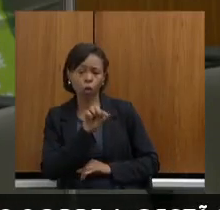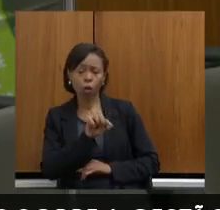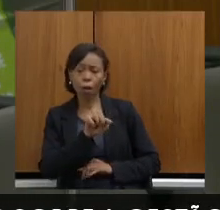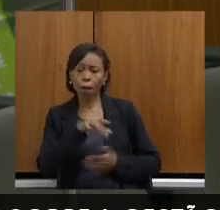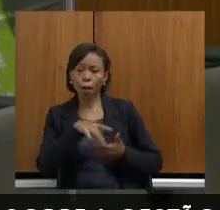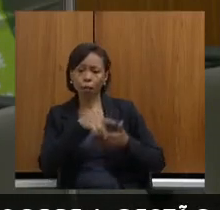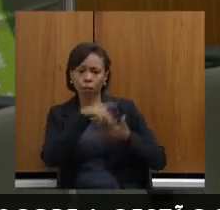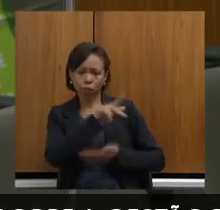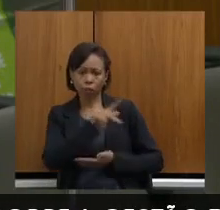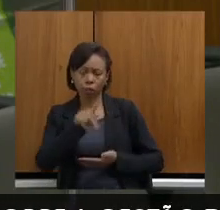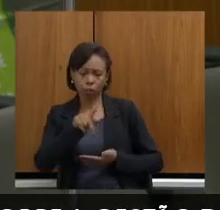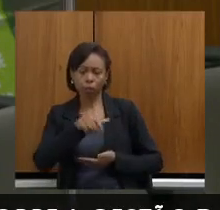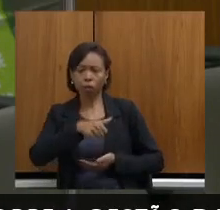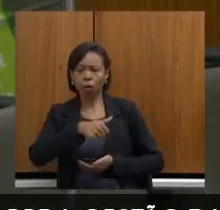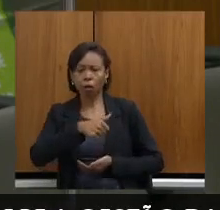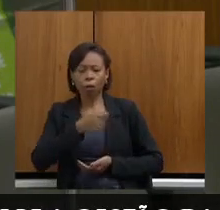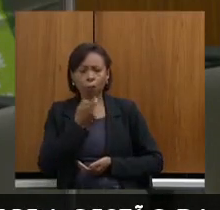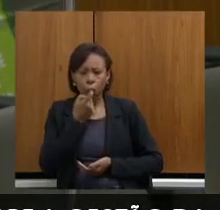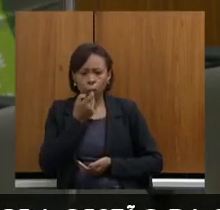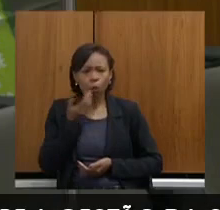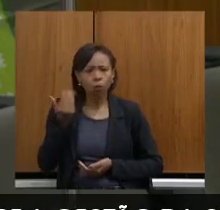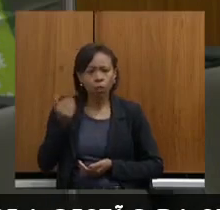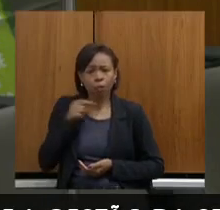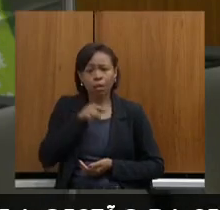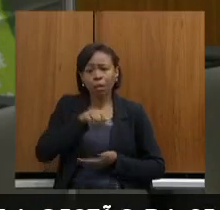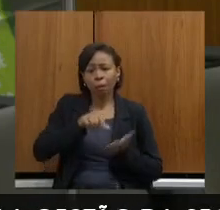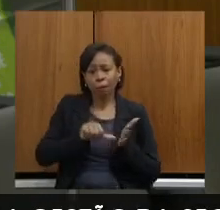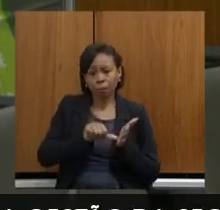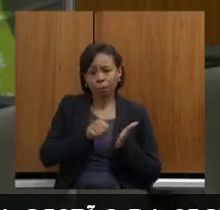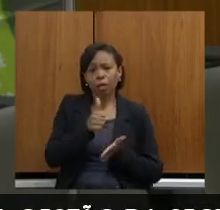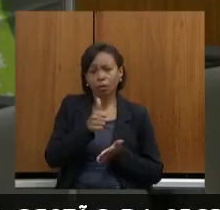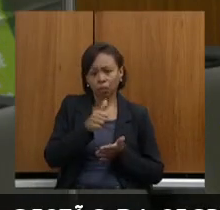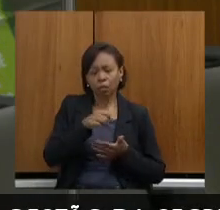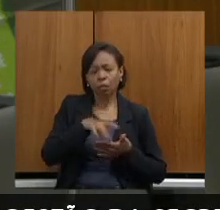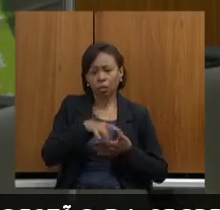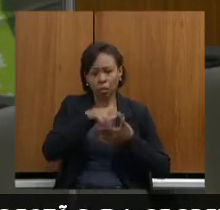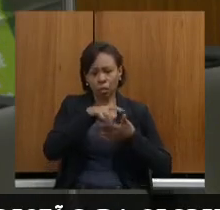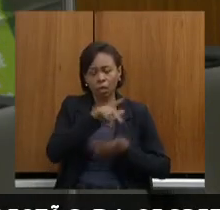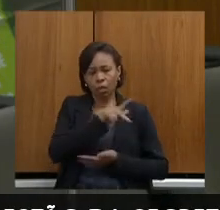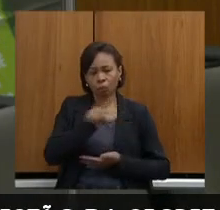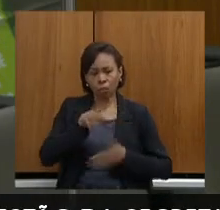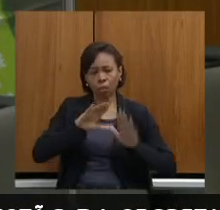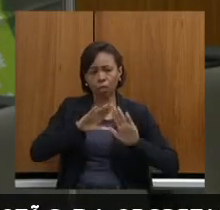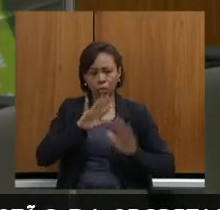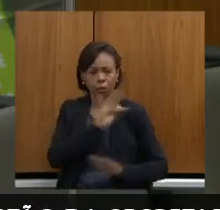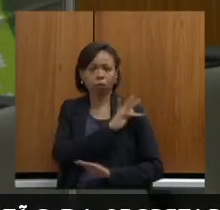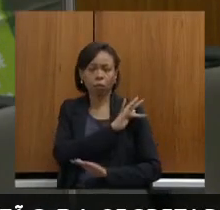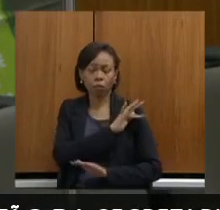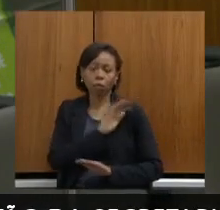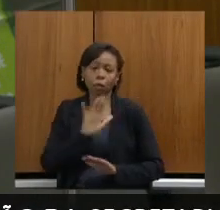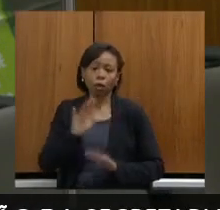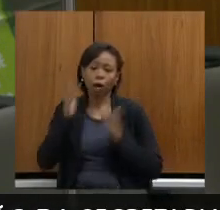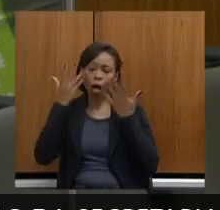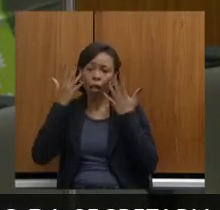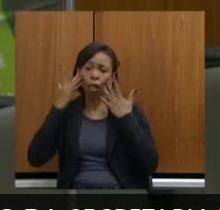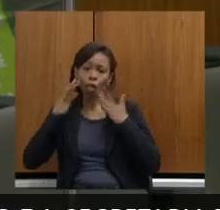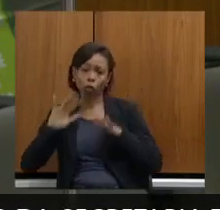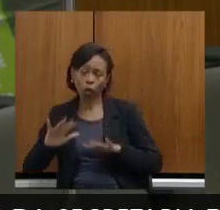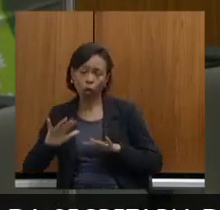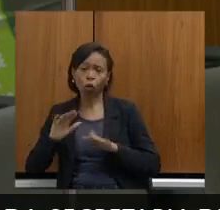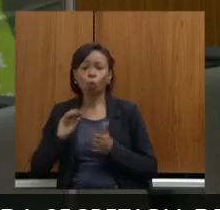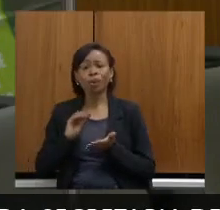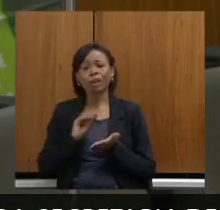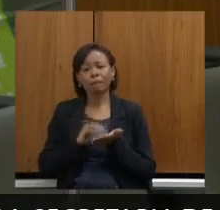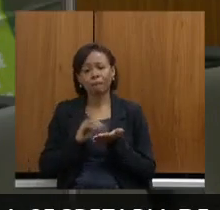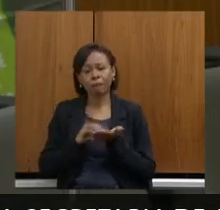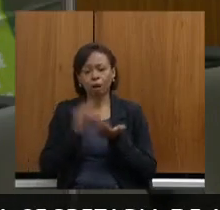Assembleia fiscaliza que ele Preside então é natural é natural até por falta de informação